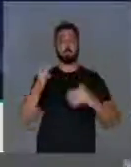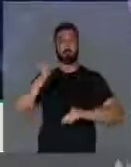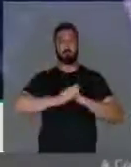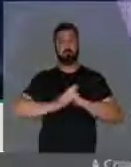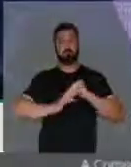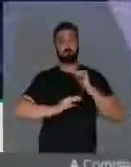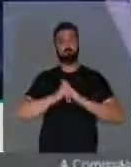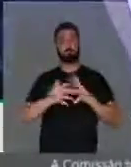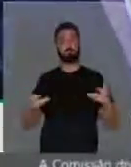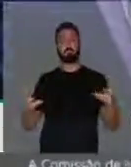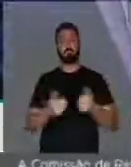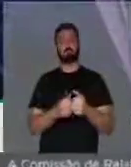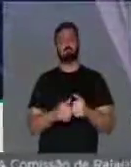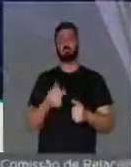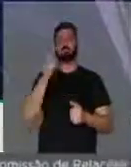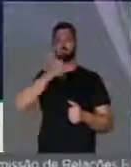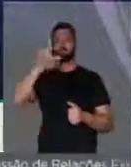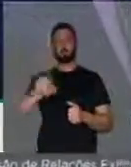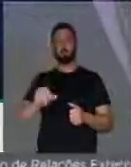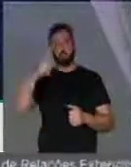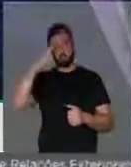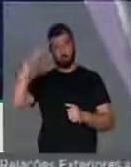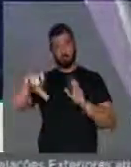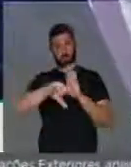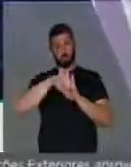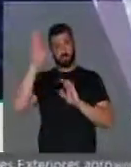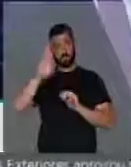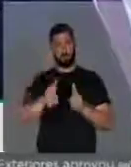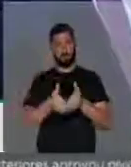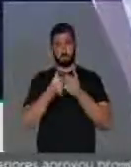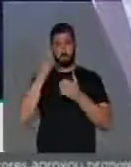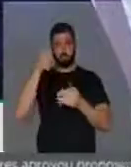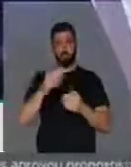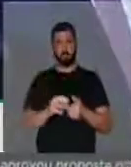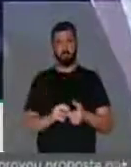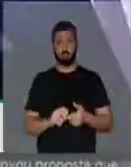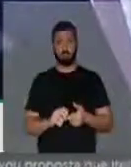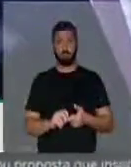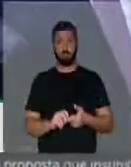eficazes e eficientes para diminuir a criminalidade no Brasil. Quero que bote na pauta esse projeto, presidente. Vocês botem na pauta.